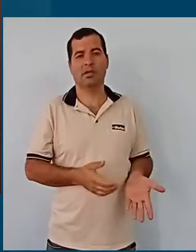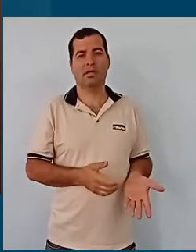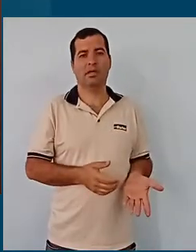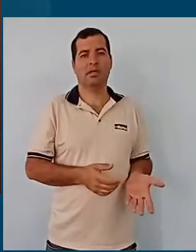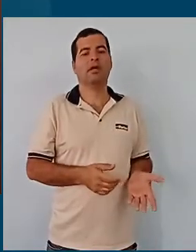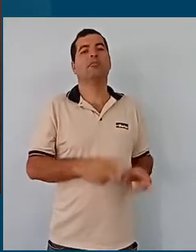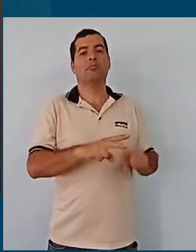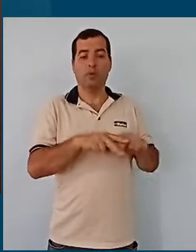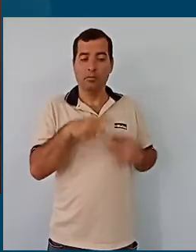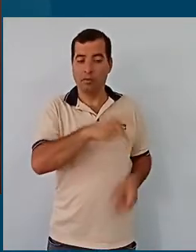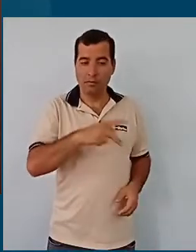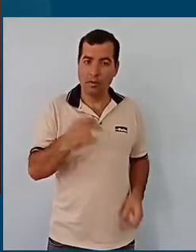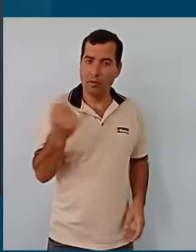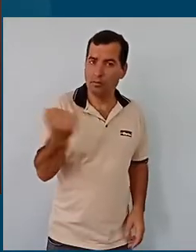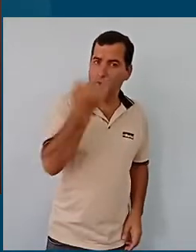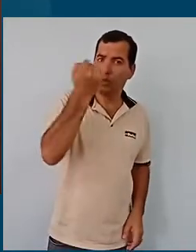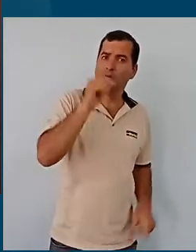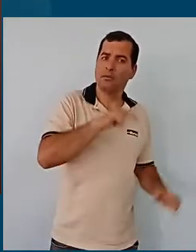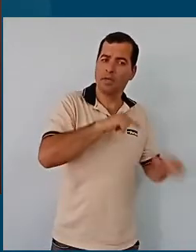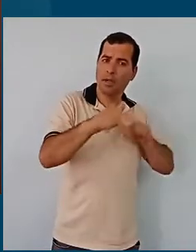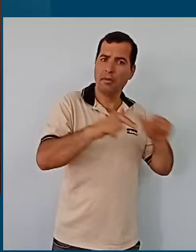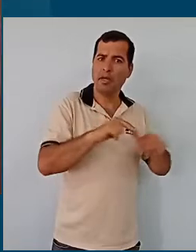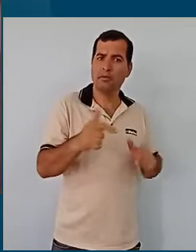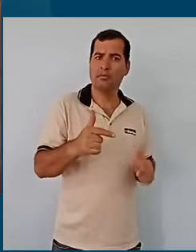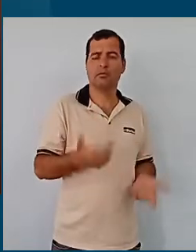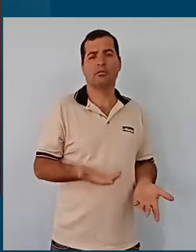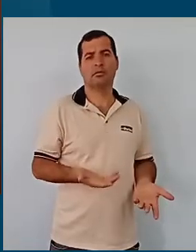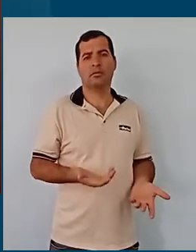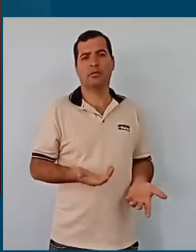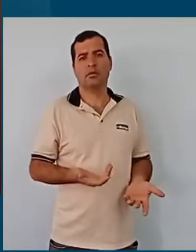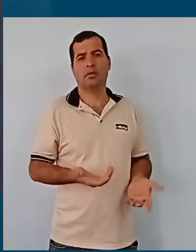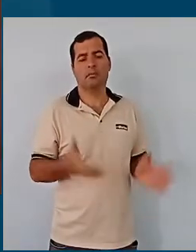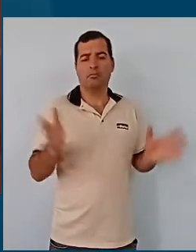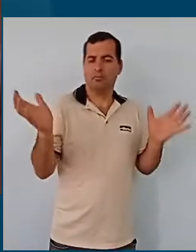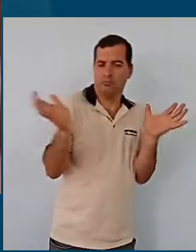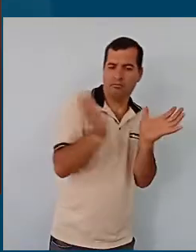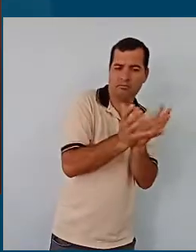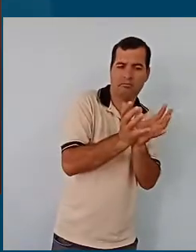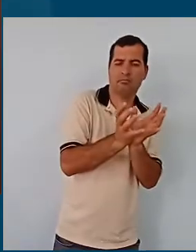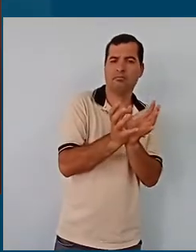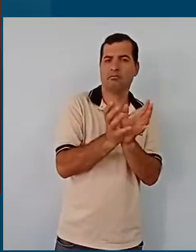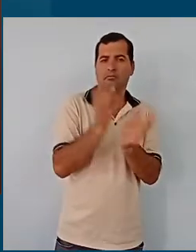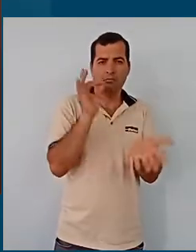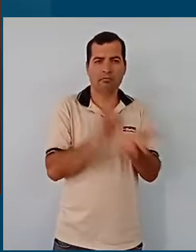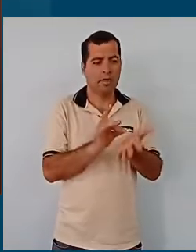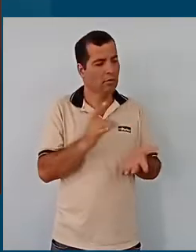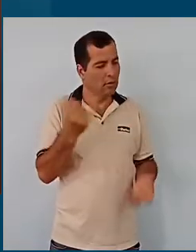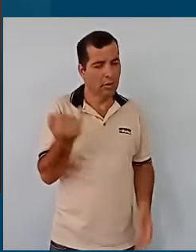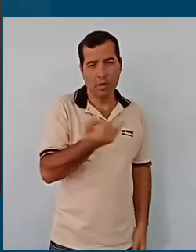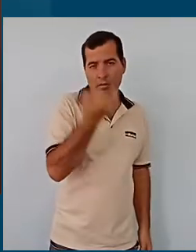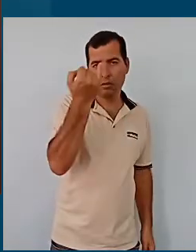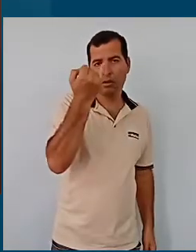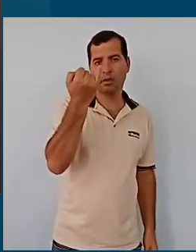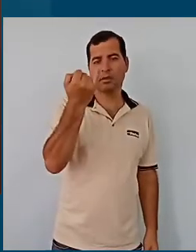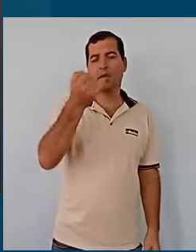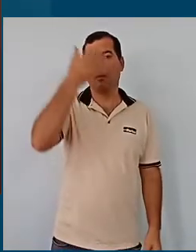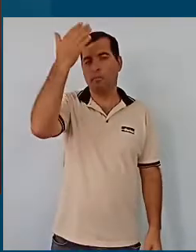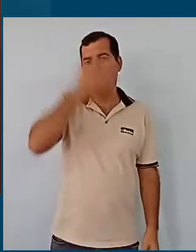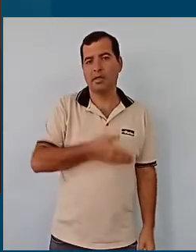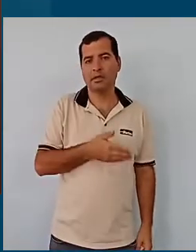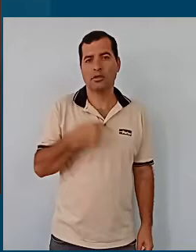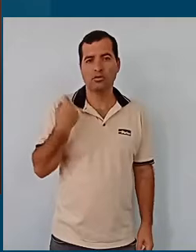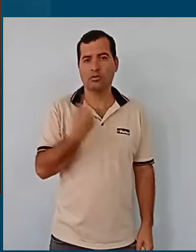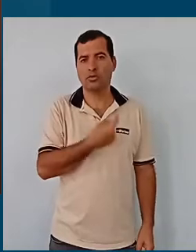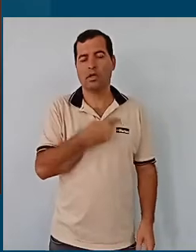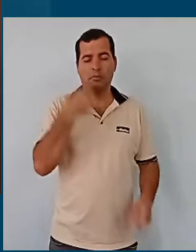do professor, e por isso o pertencer, o fazer parte, é o elemento que deve estar presente na